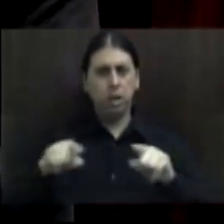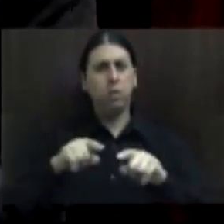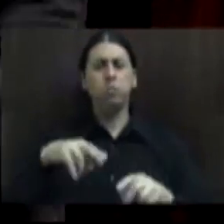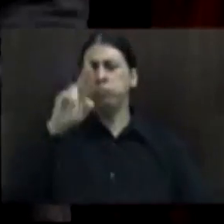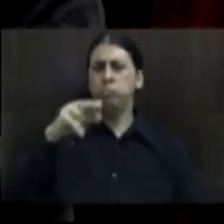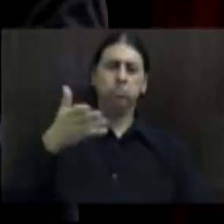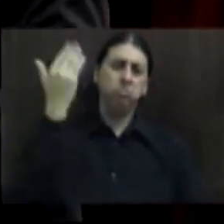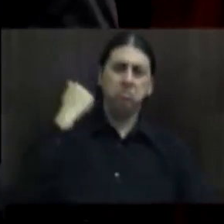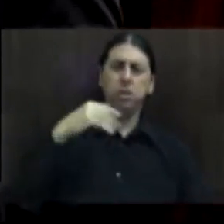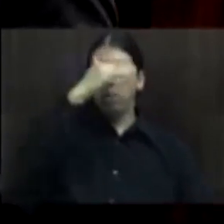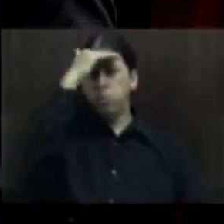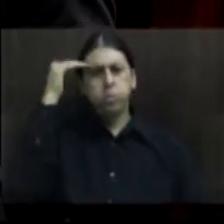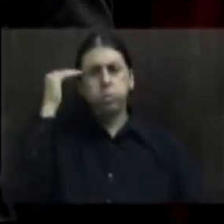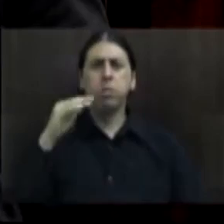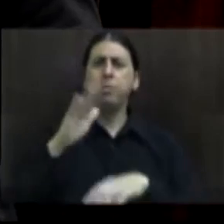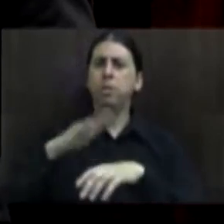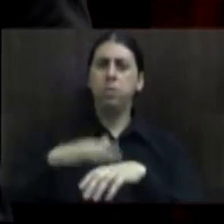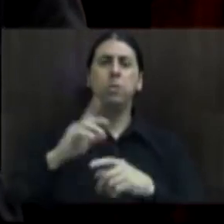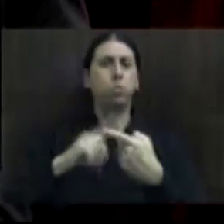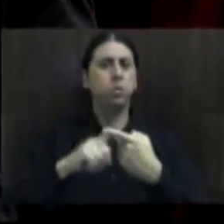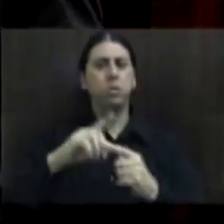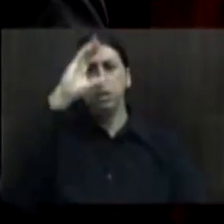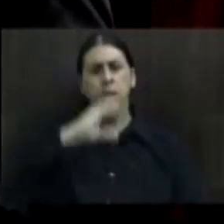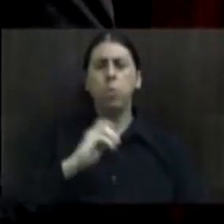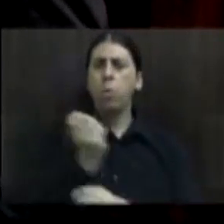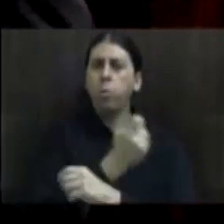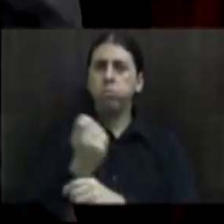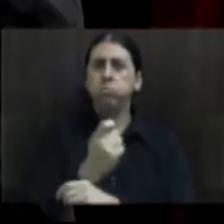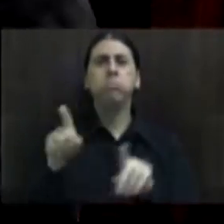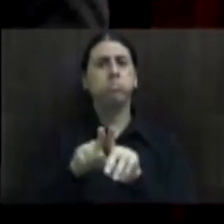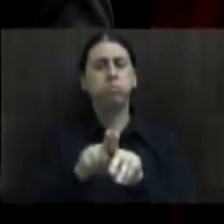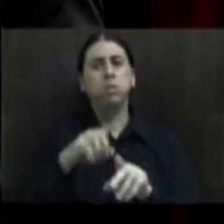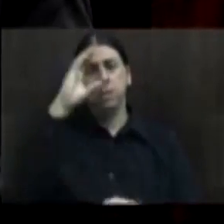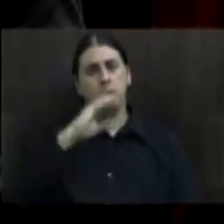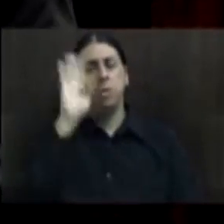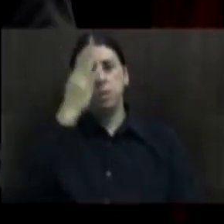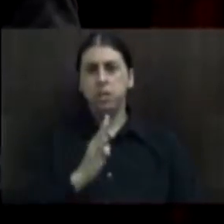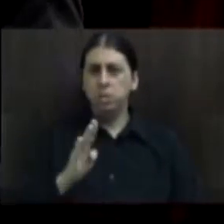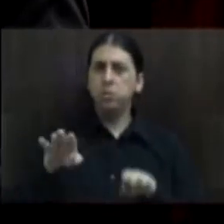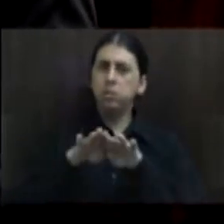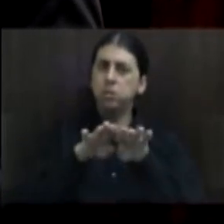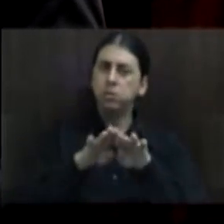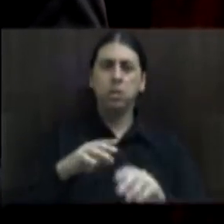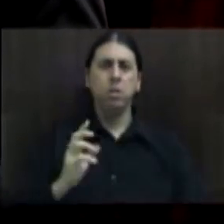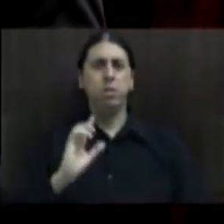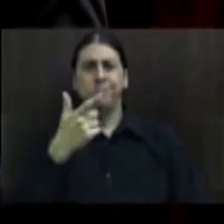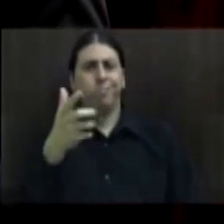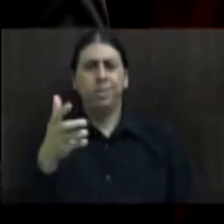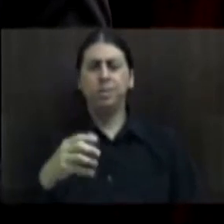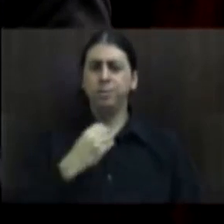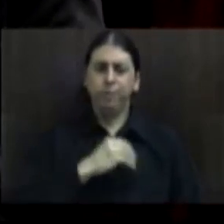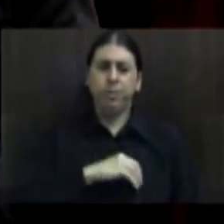que ninguém aguenta mais que o cidadão Gaúcho que o cidadão brasileiro não consegue mais